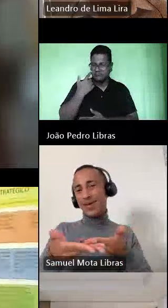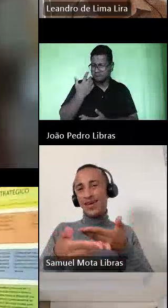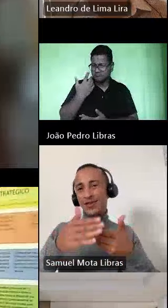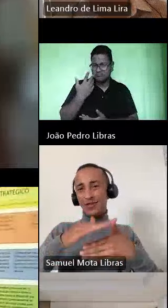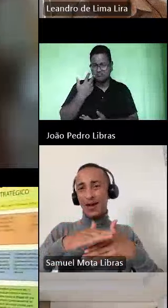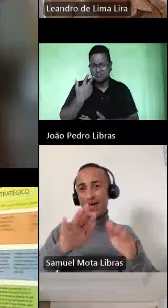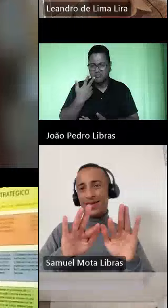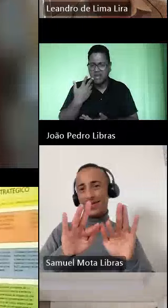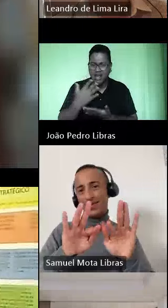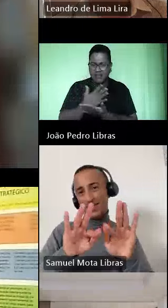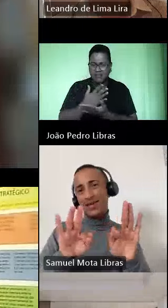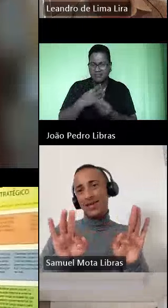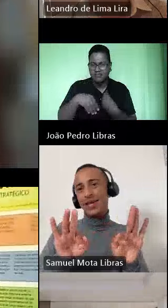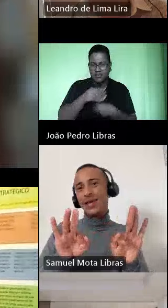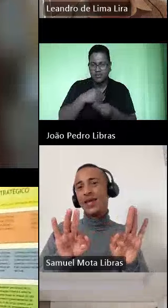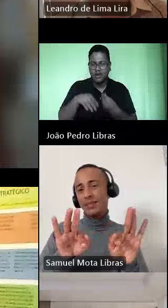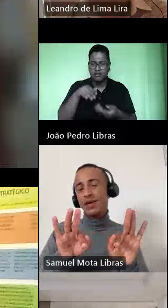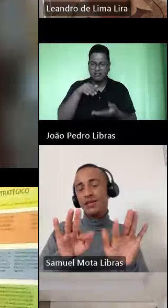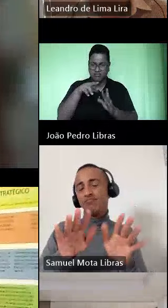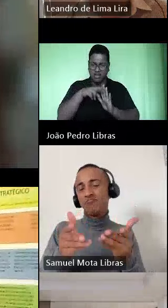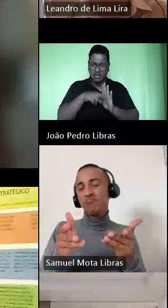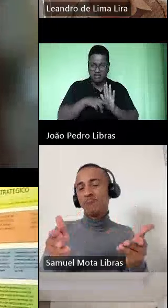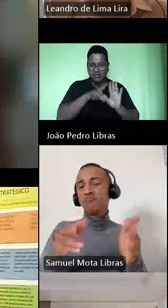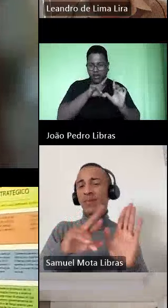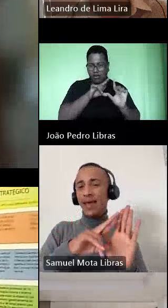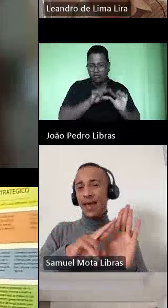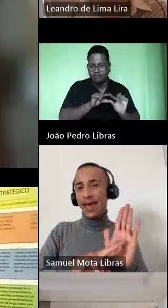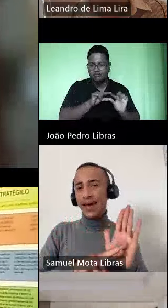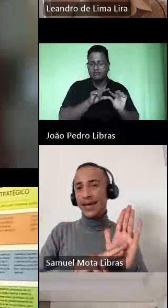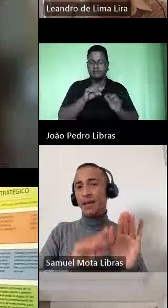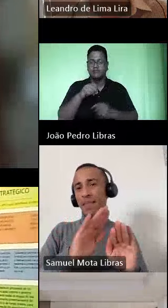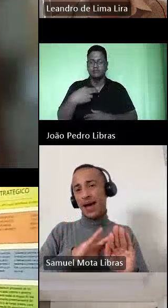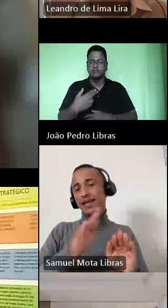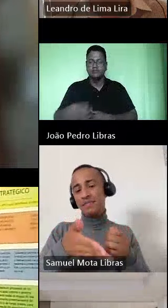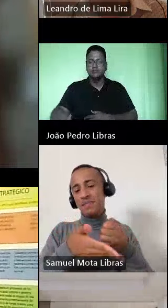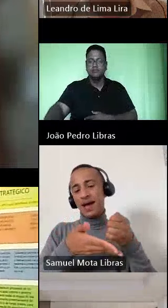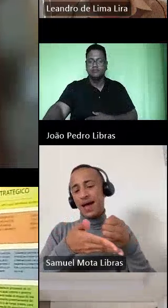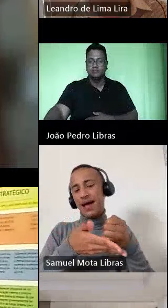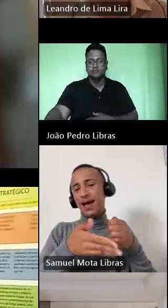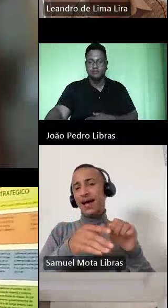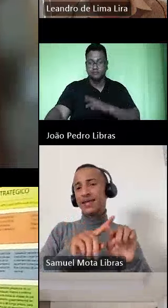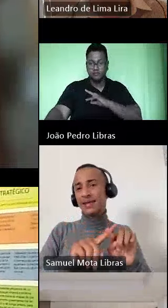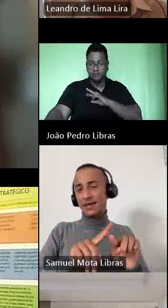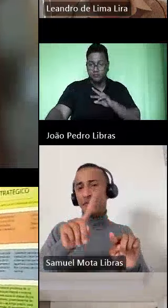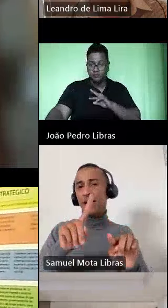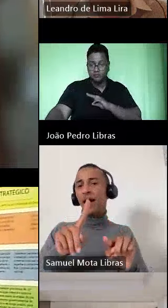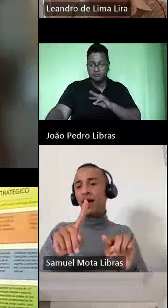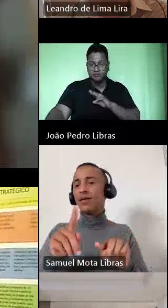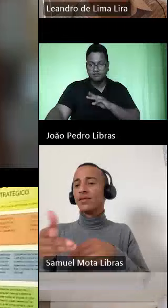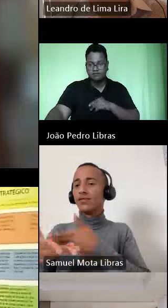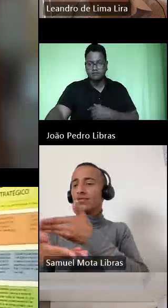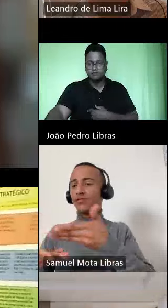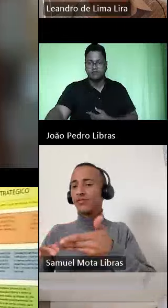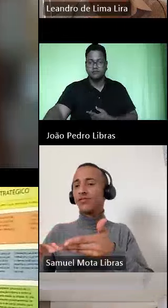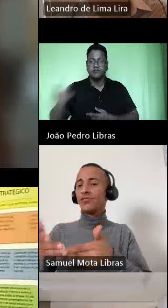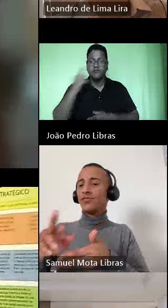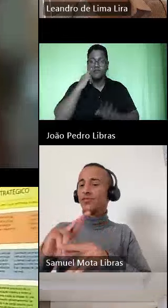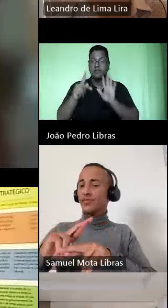são minimizadas né Eh que e umas condições diferenciadas para testar a